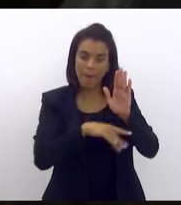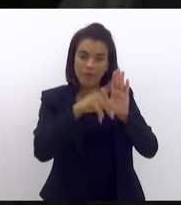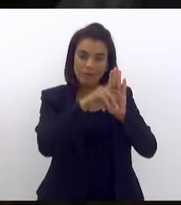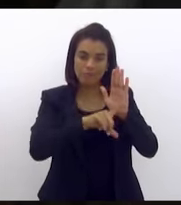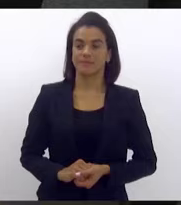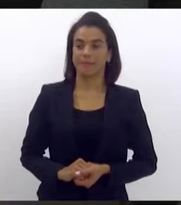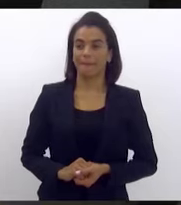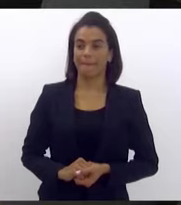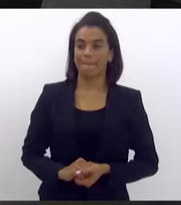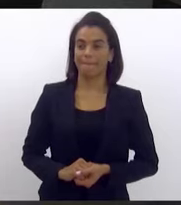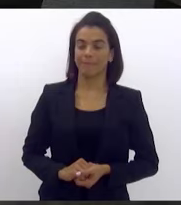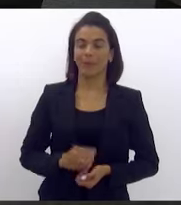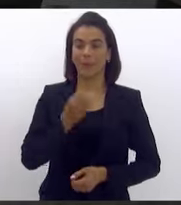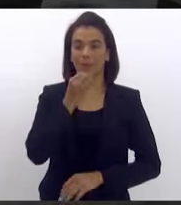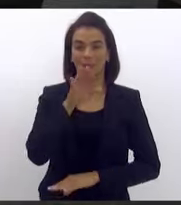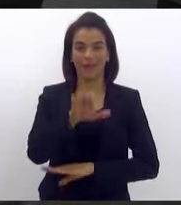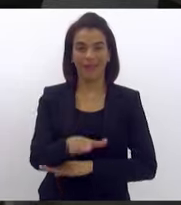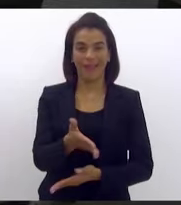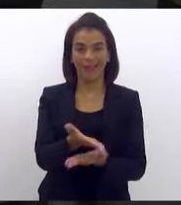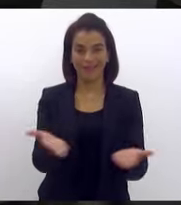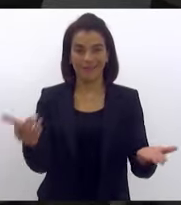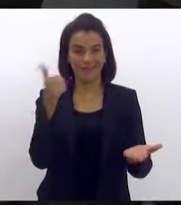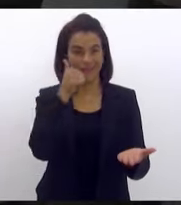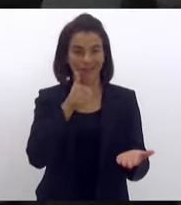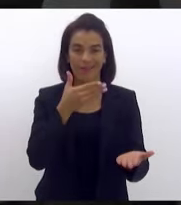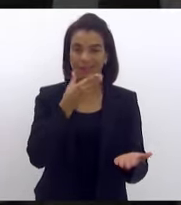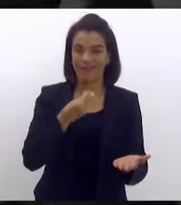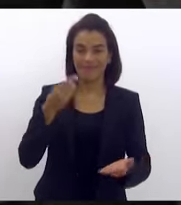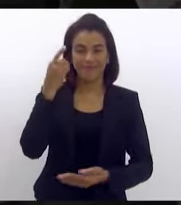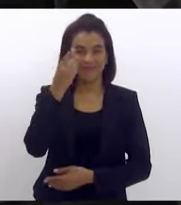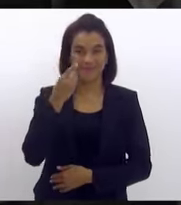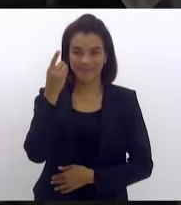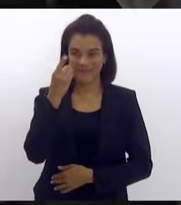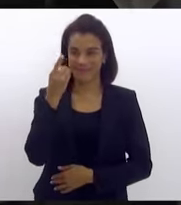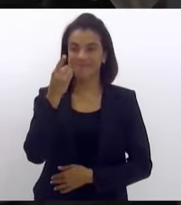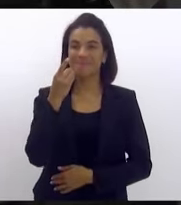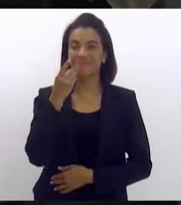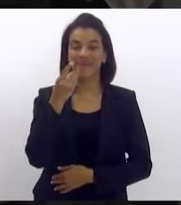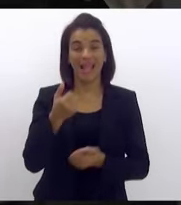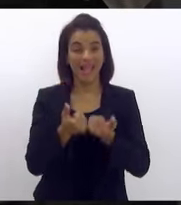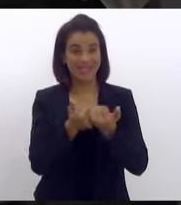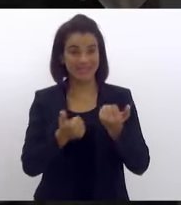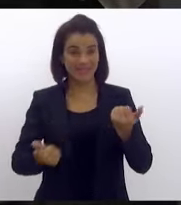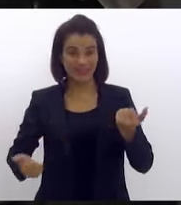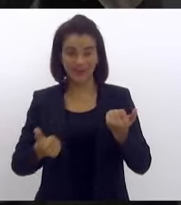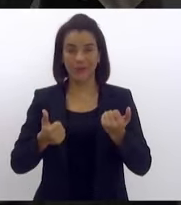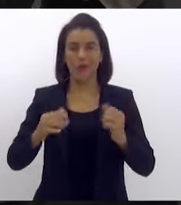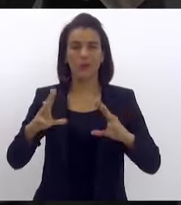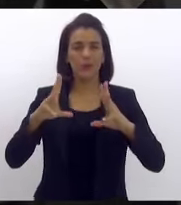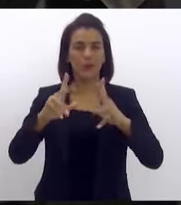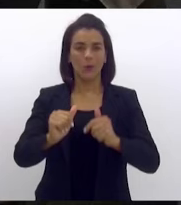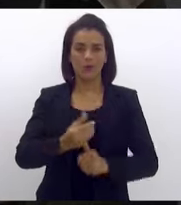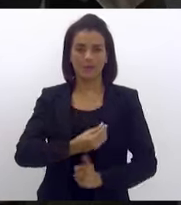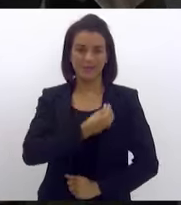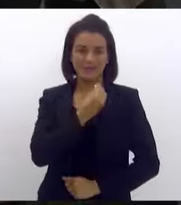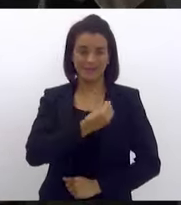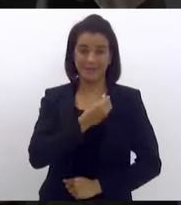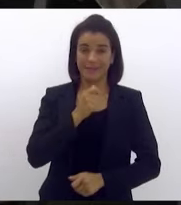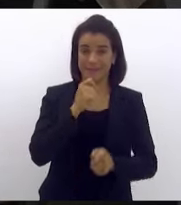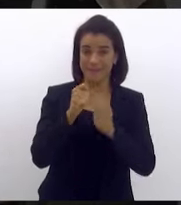dia. Boa tarde, senhoras e senhores deputados, assessores, público presente,